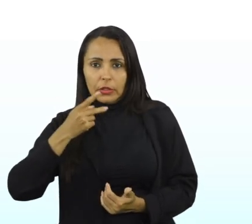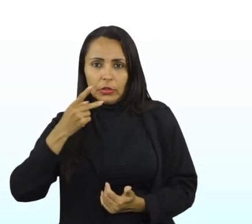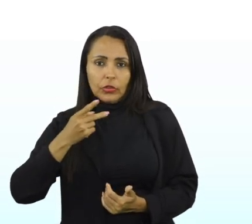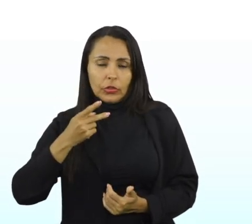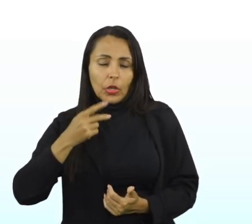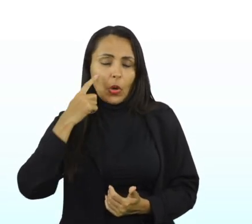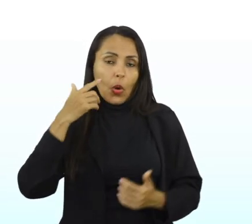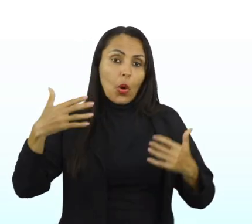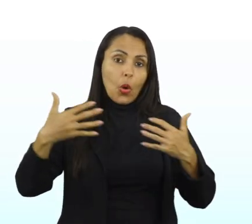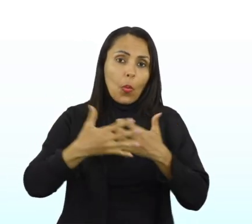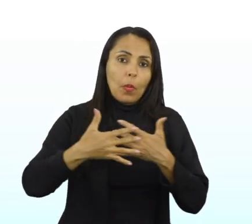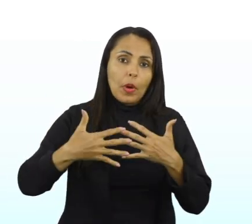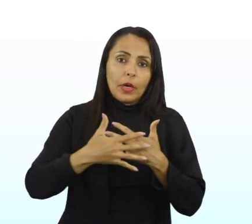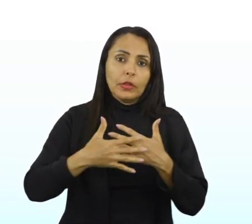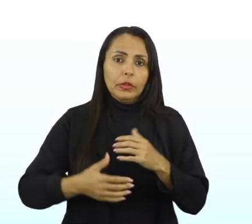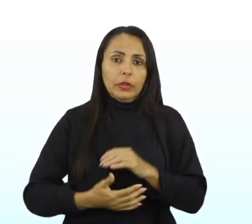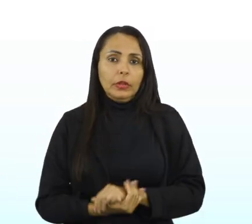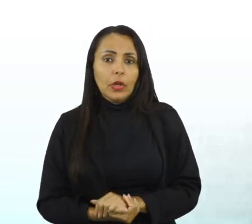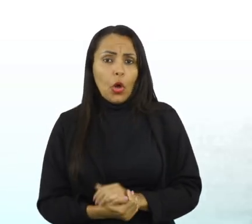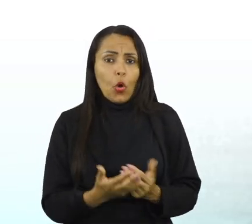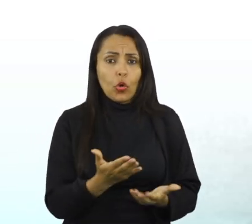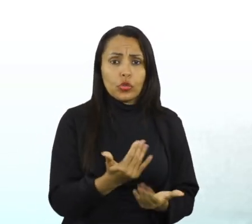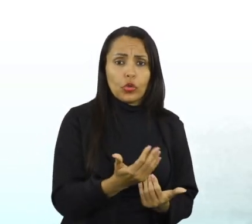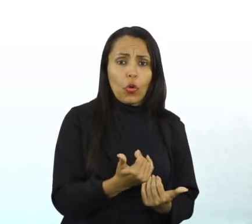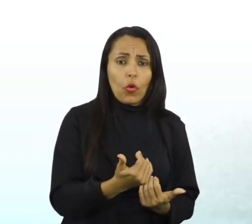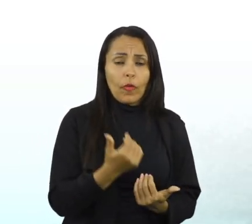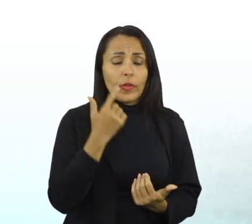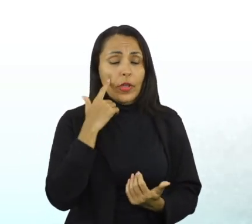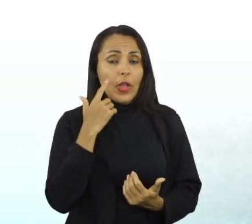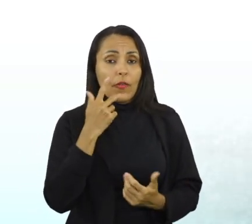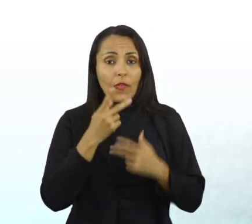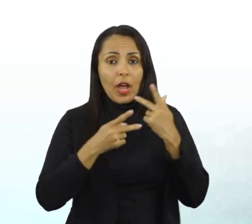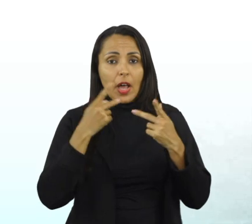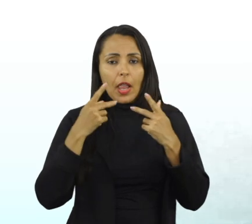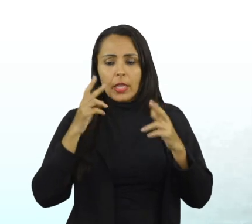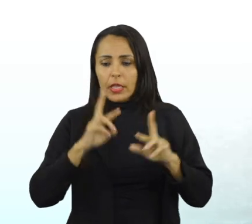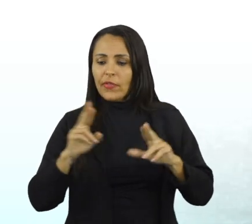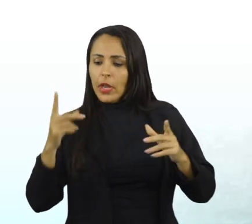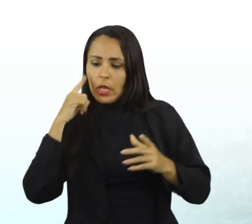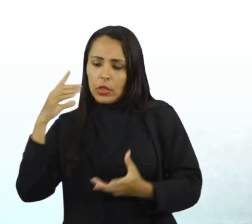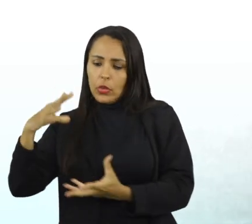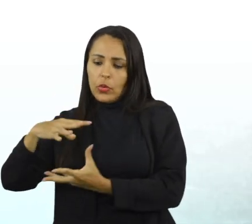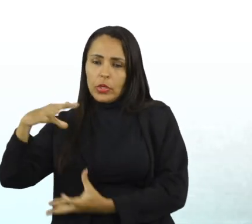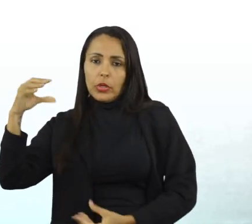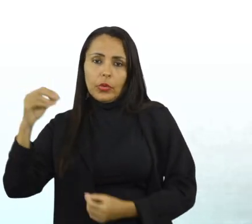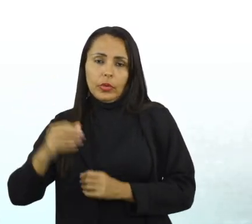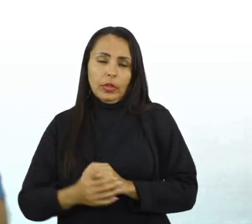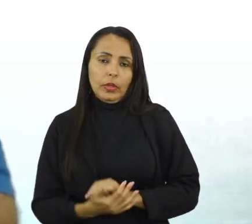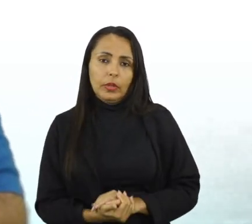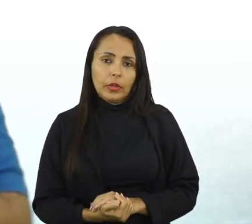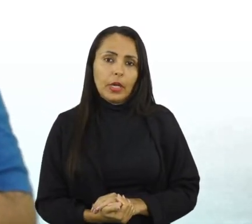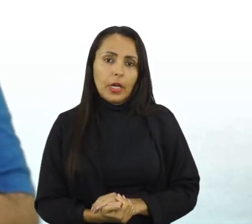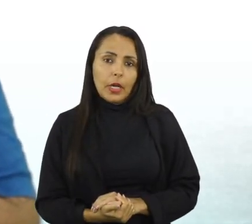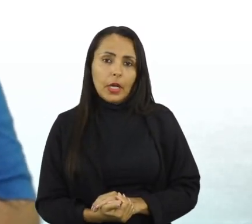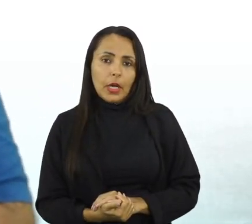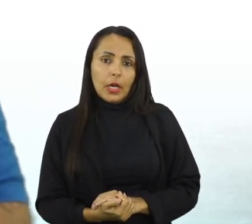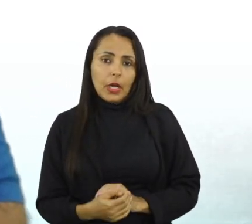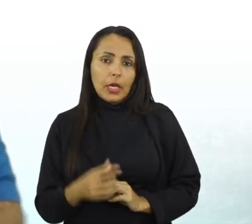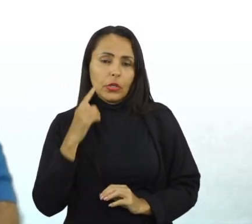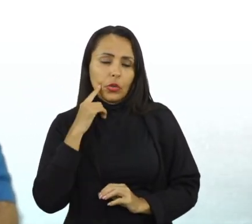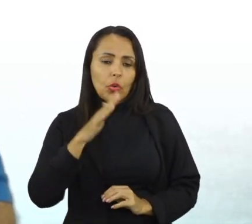Aí eu acabei o que eu tinha falado. O jovem fala igual às pessoas idosas? Não, o falar é diferente. E de determinada